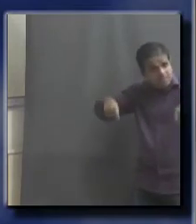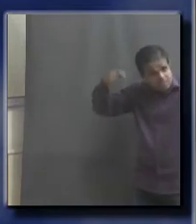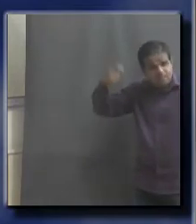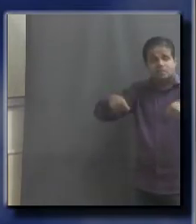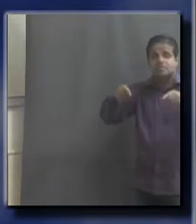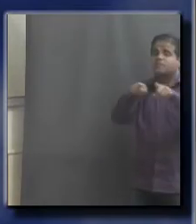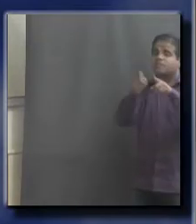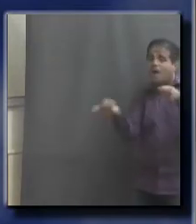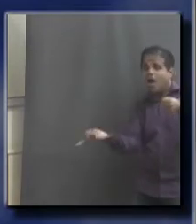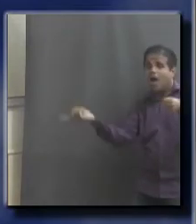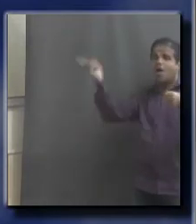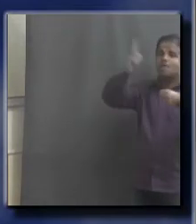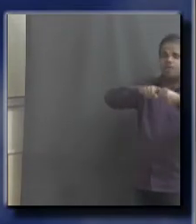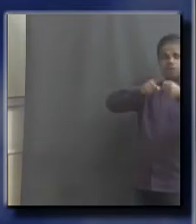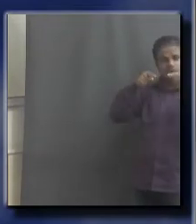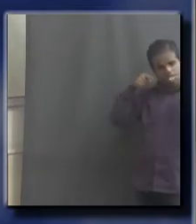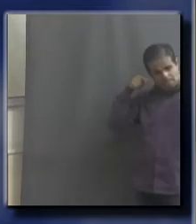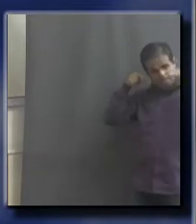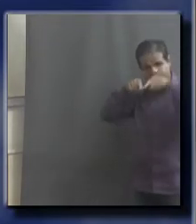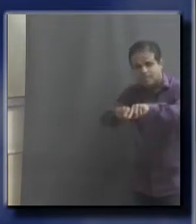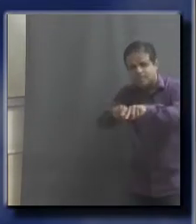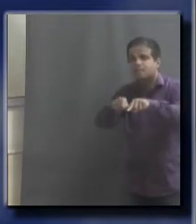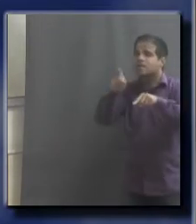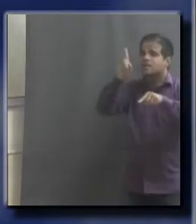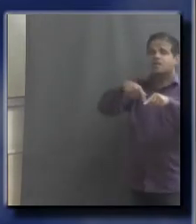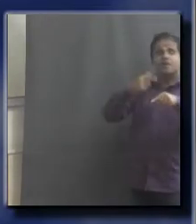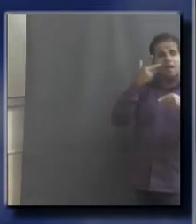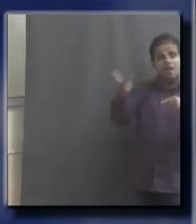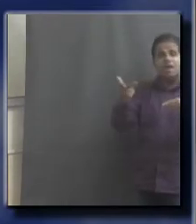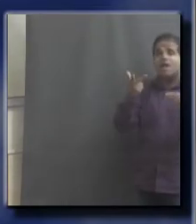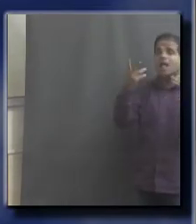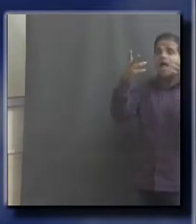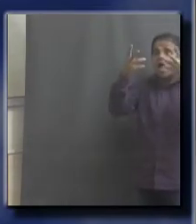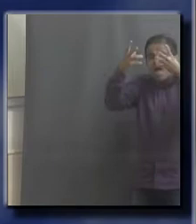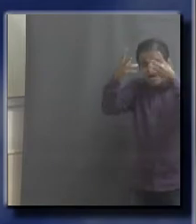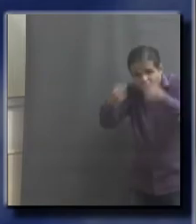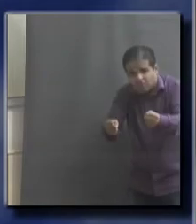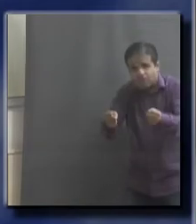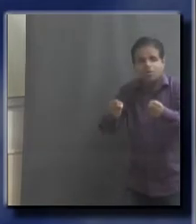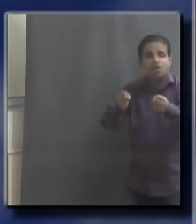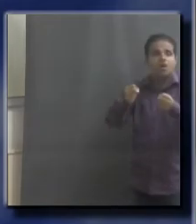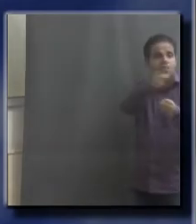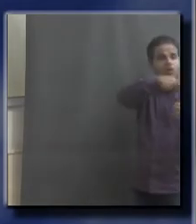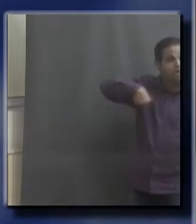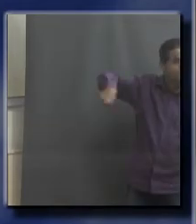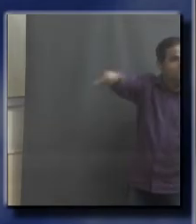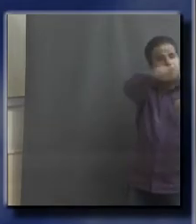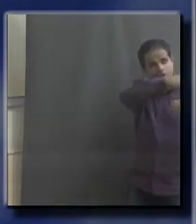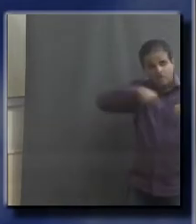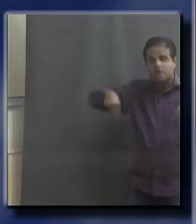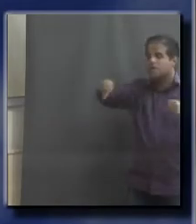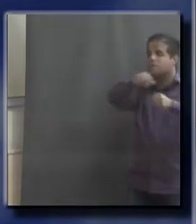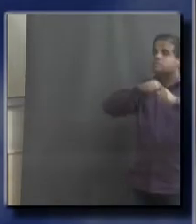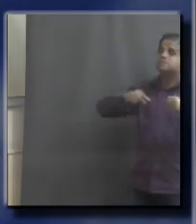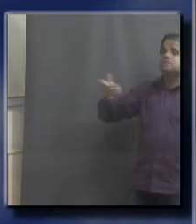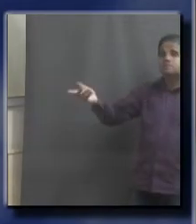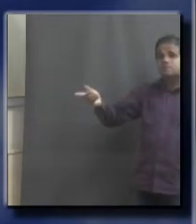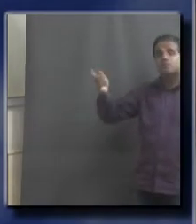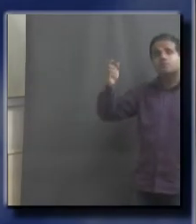a retomada dessa parceria é que veio permitir que nós